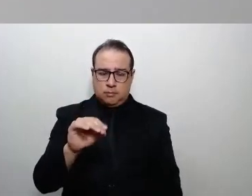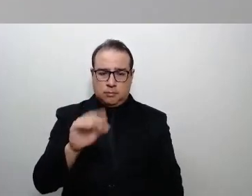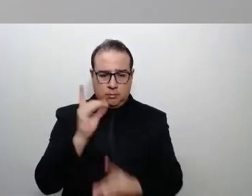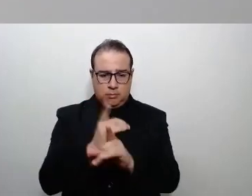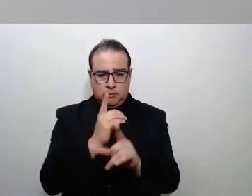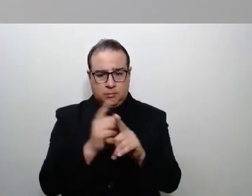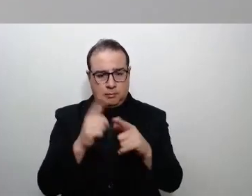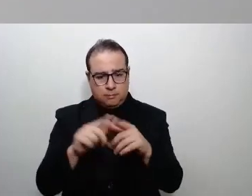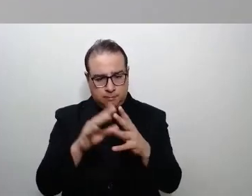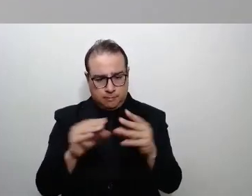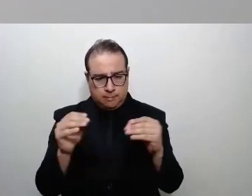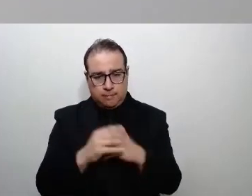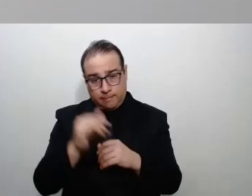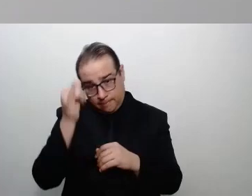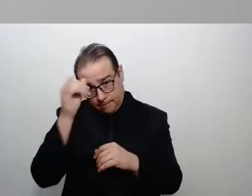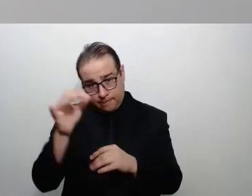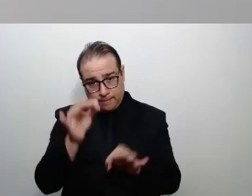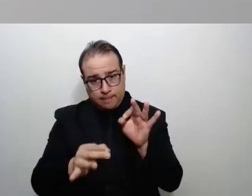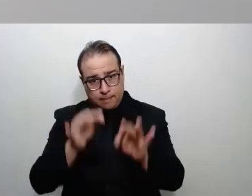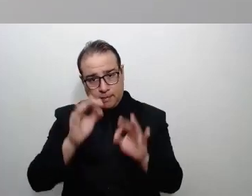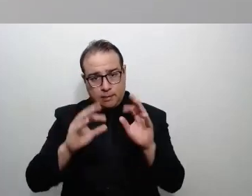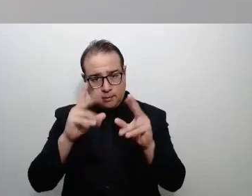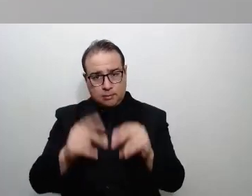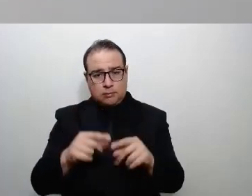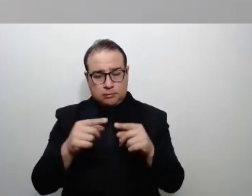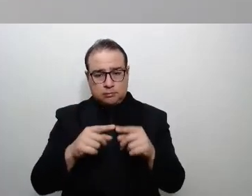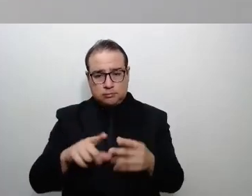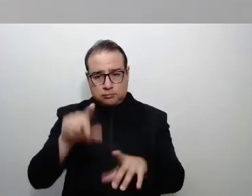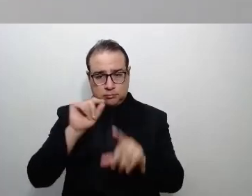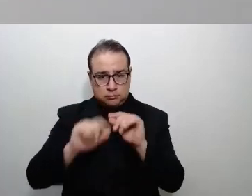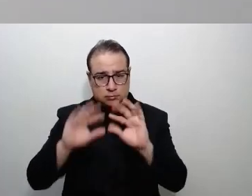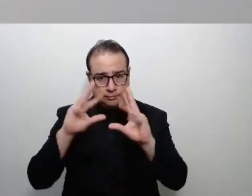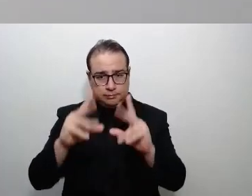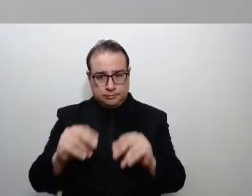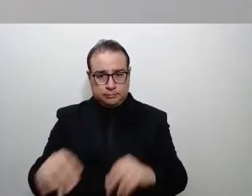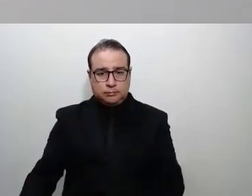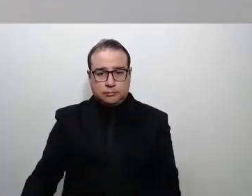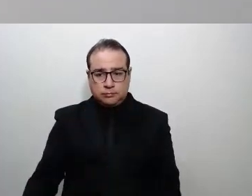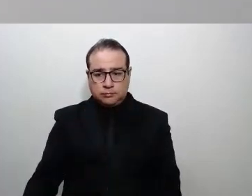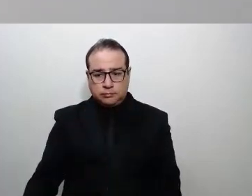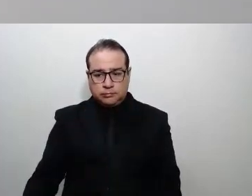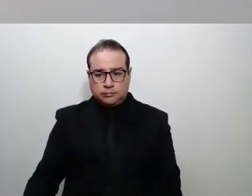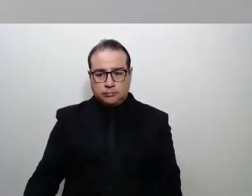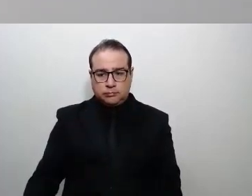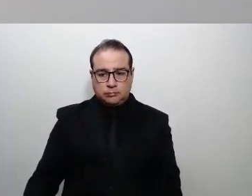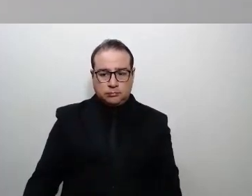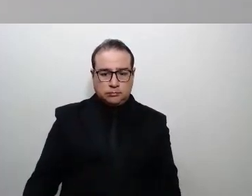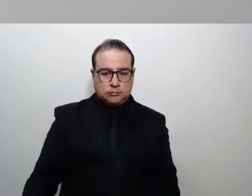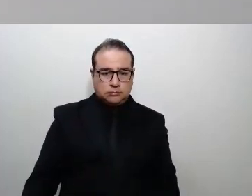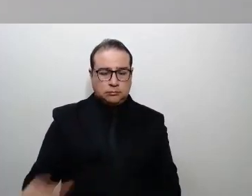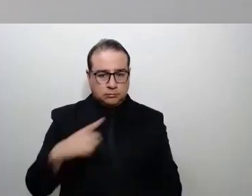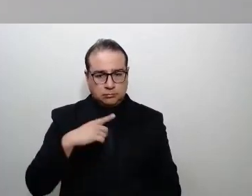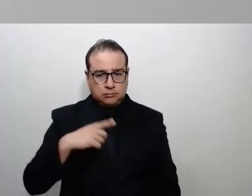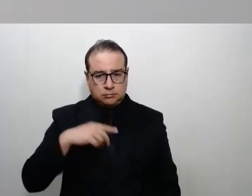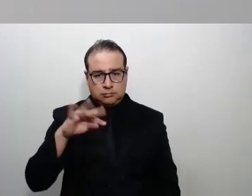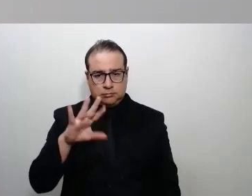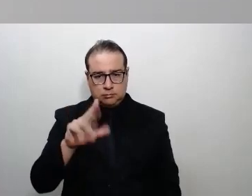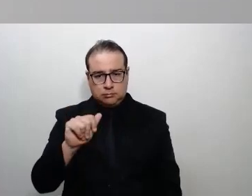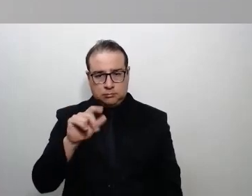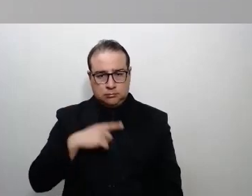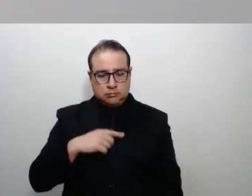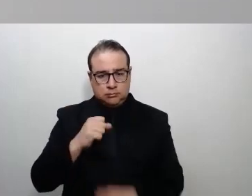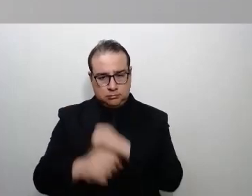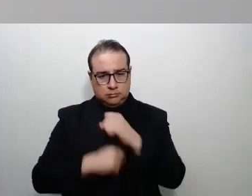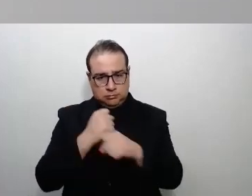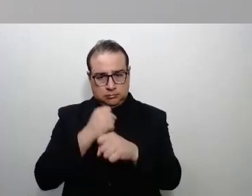de evitar o ajuizamento dessas demandas temos uma meta na corregedoria cada ano